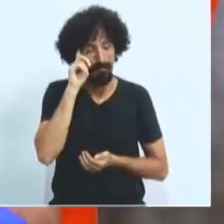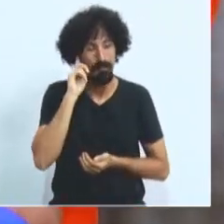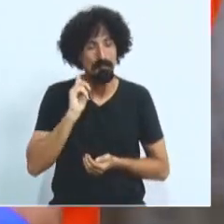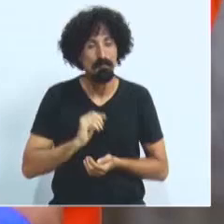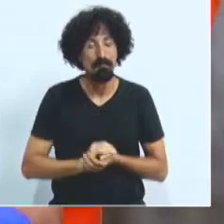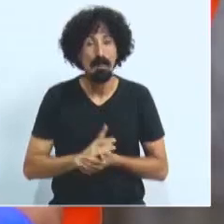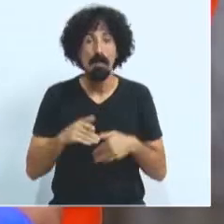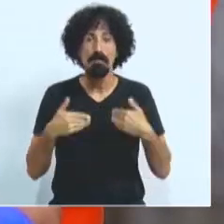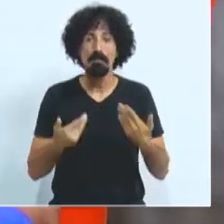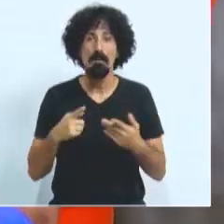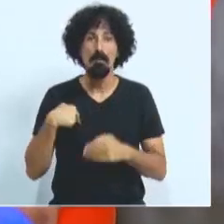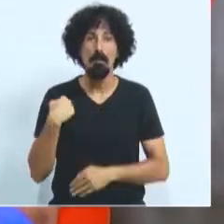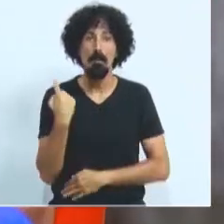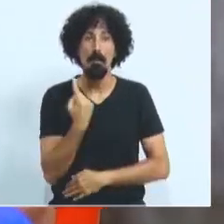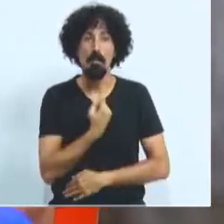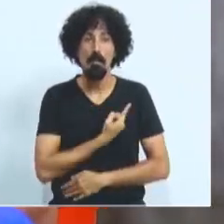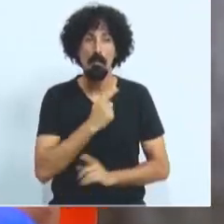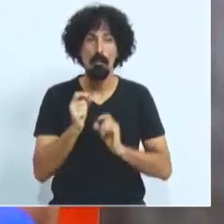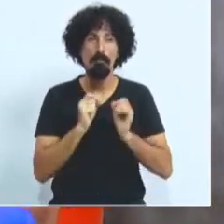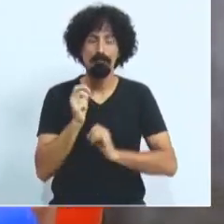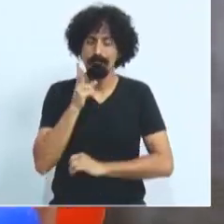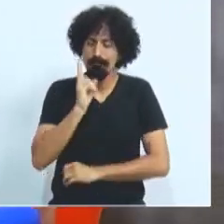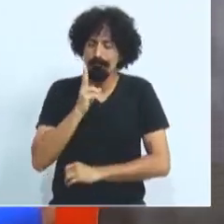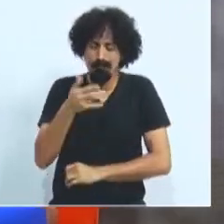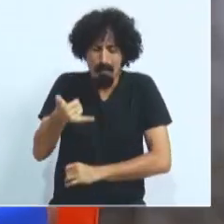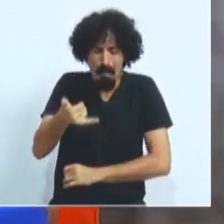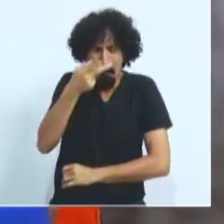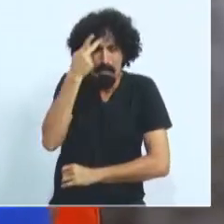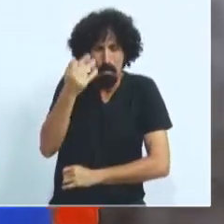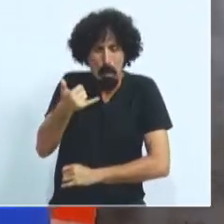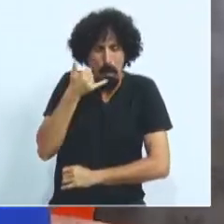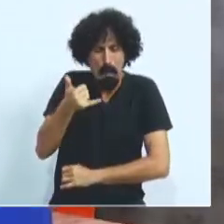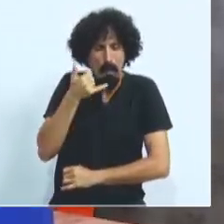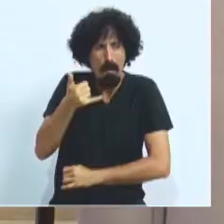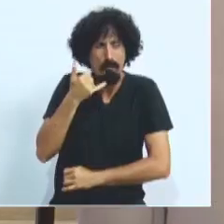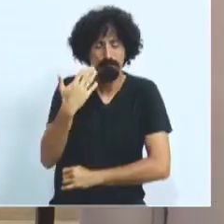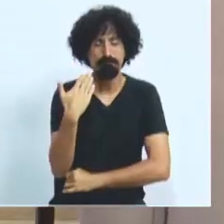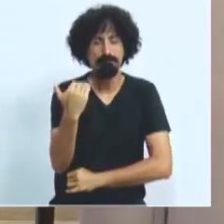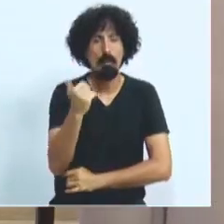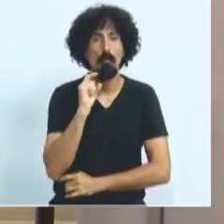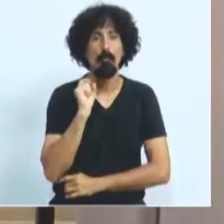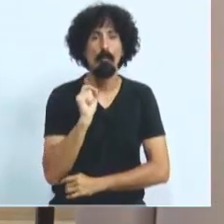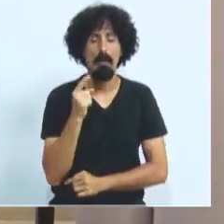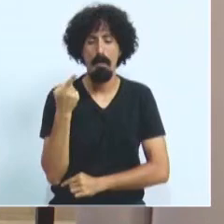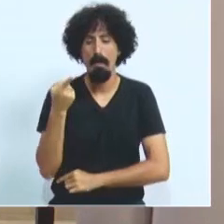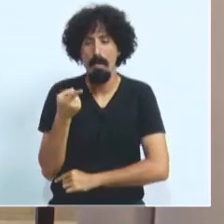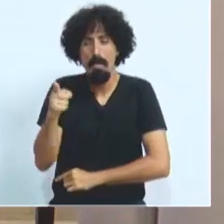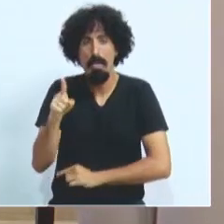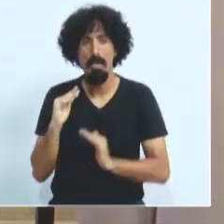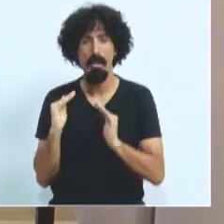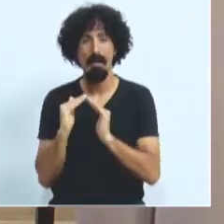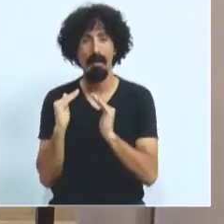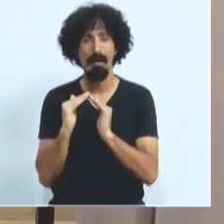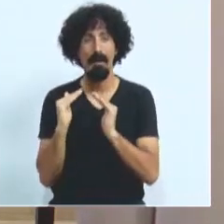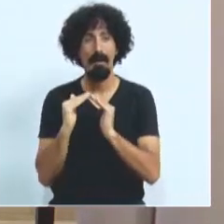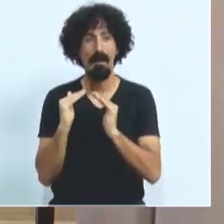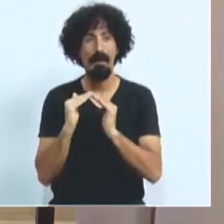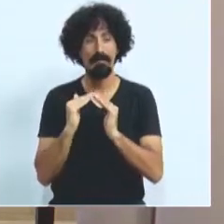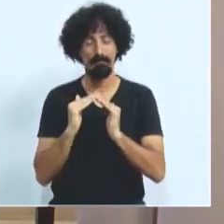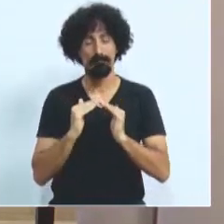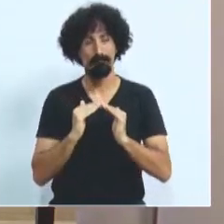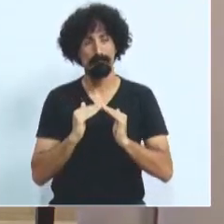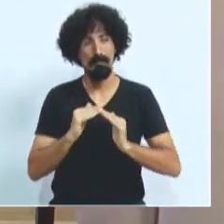A gente recebe muitos chamados, né, de atendimento em residência. É